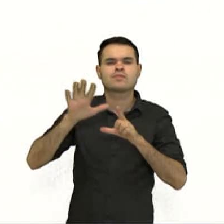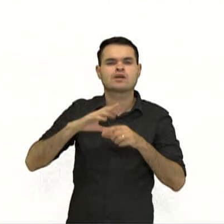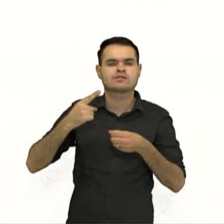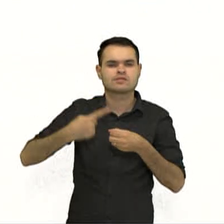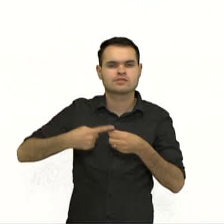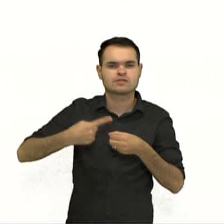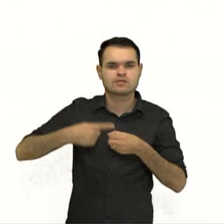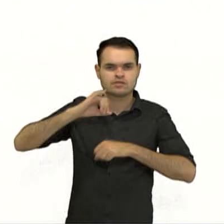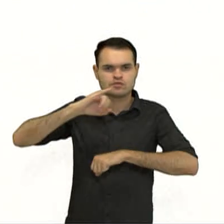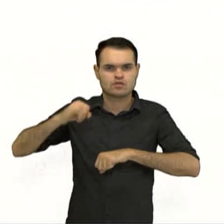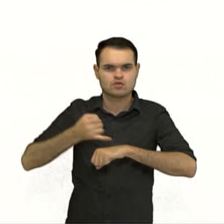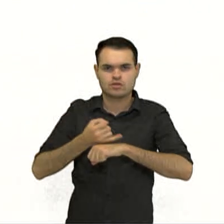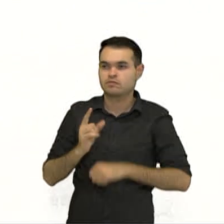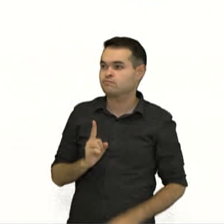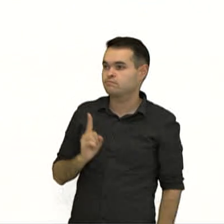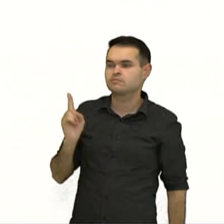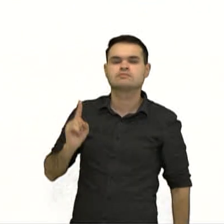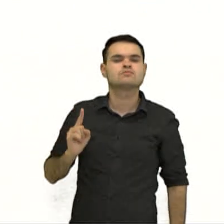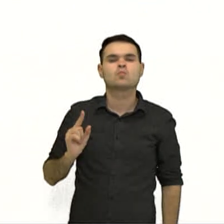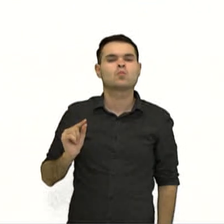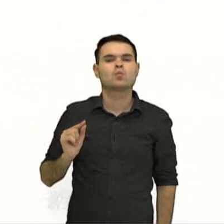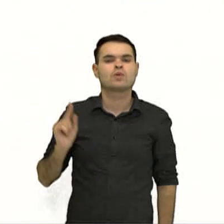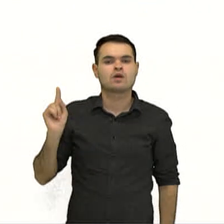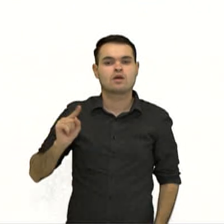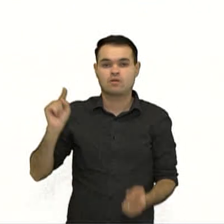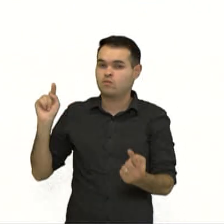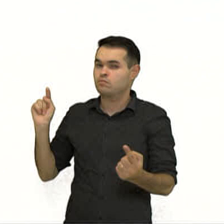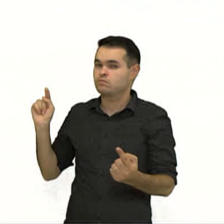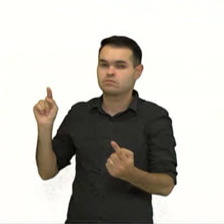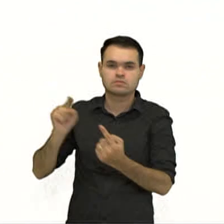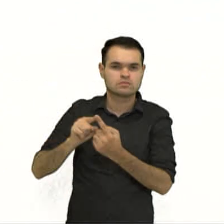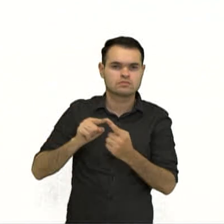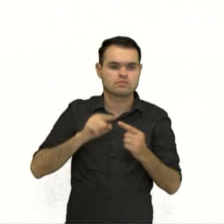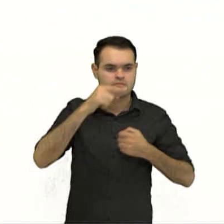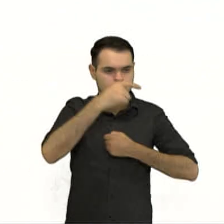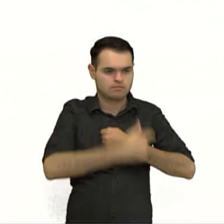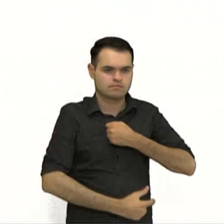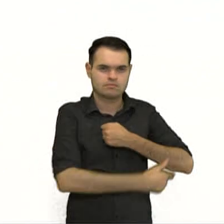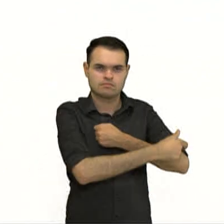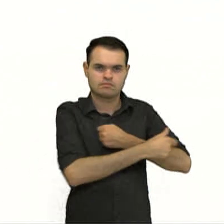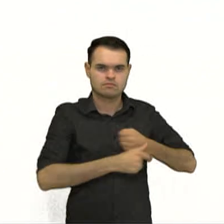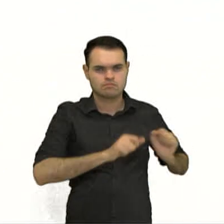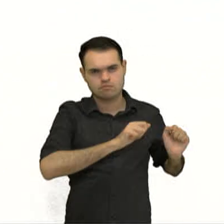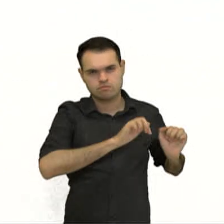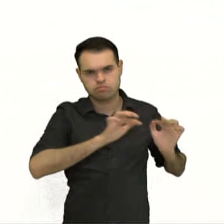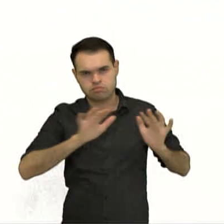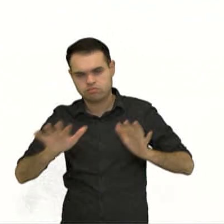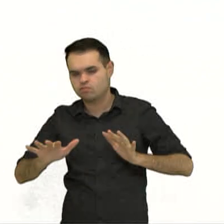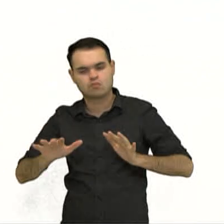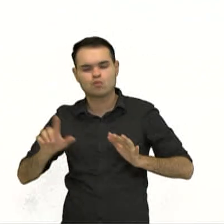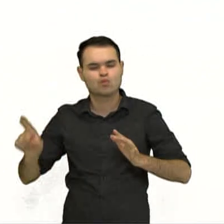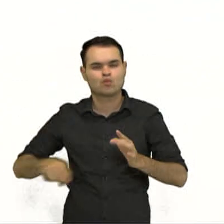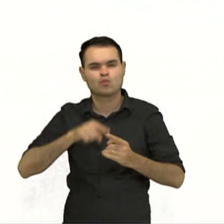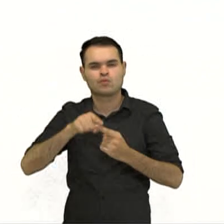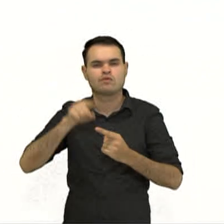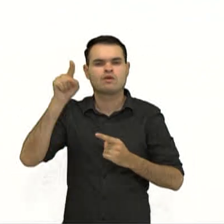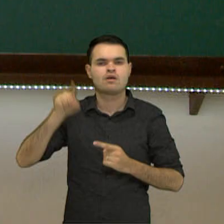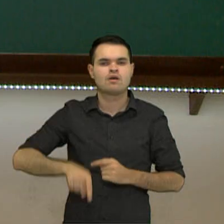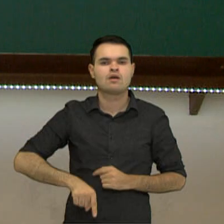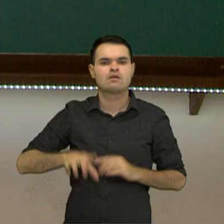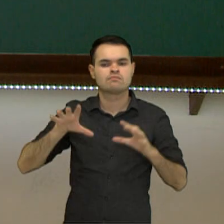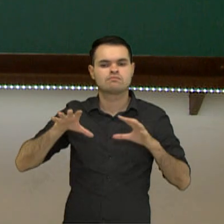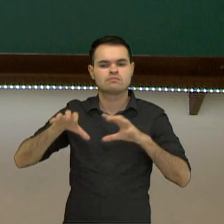cidade de Jerusalém. Afinal de contas, o objetivo das cruzadas, um dos objetivos das cruzadas,